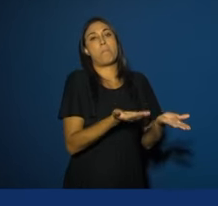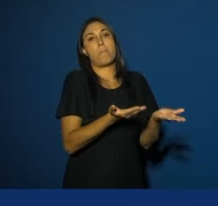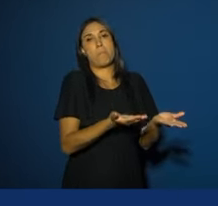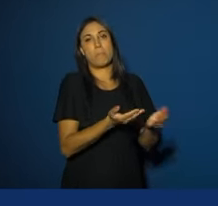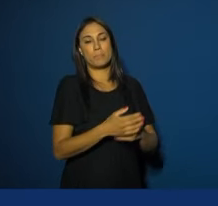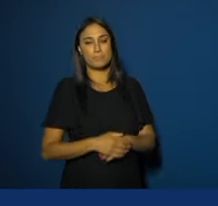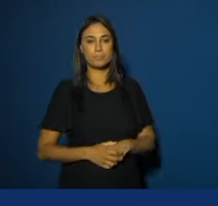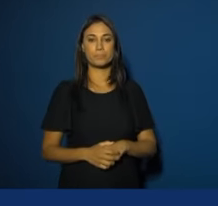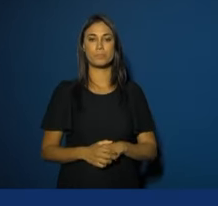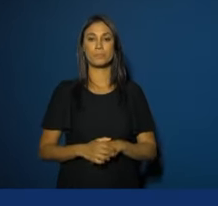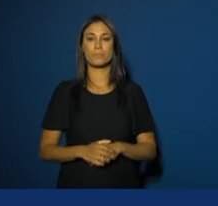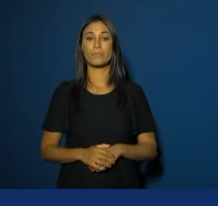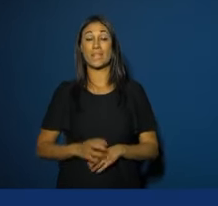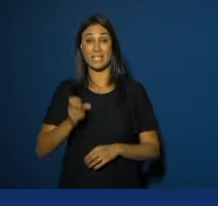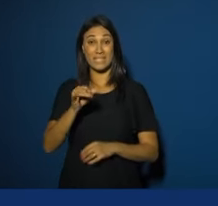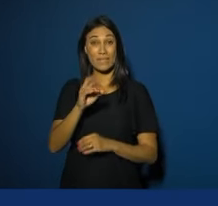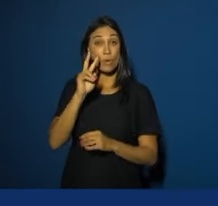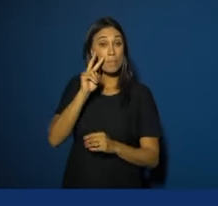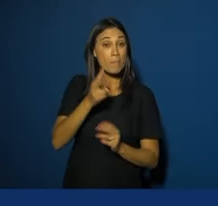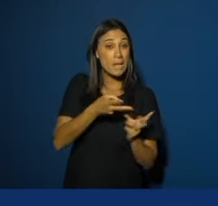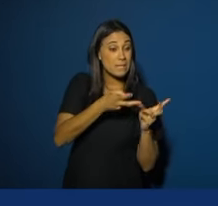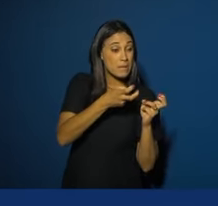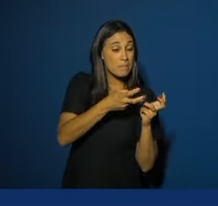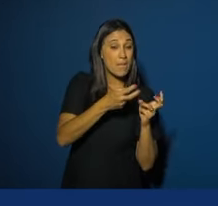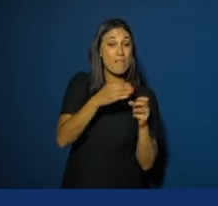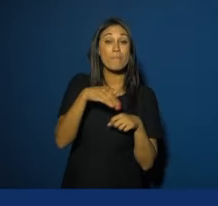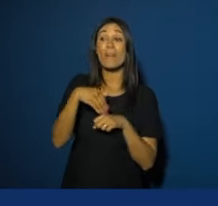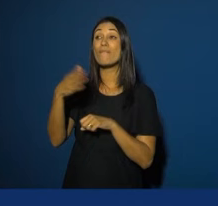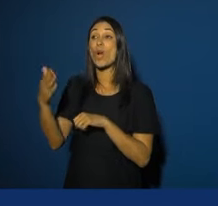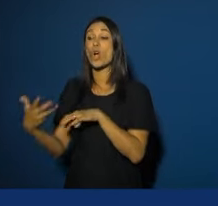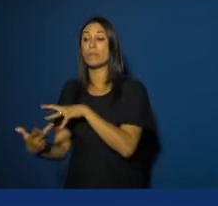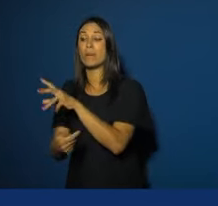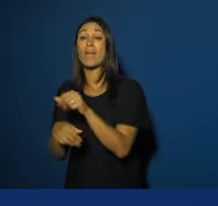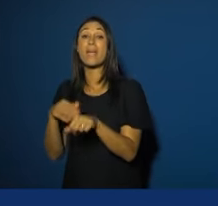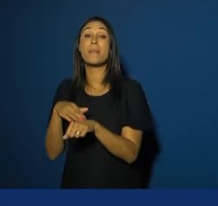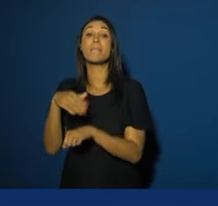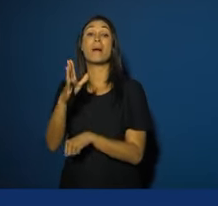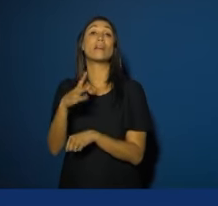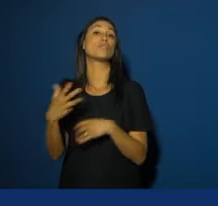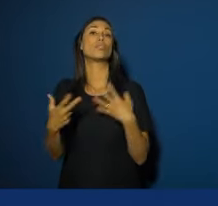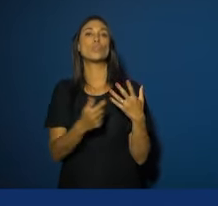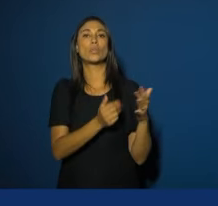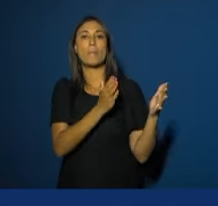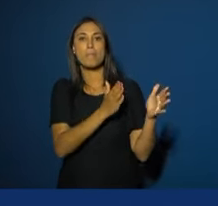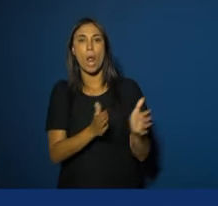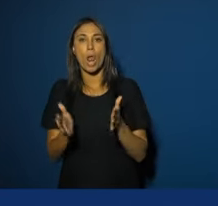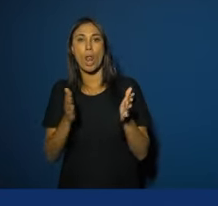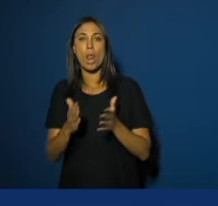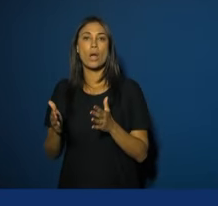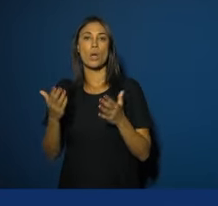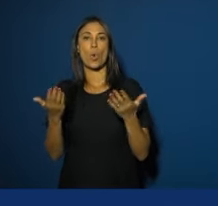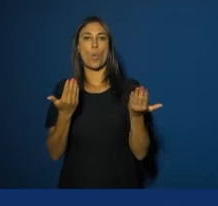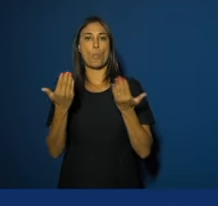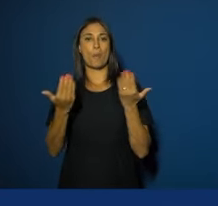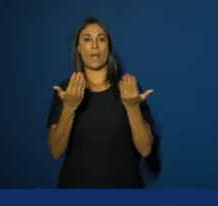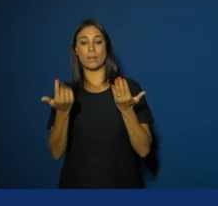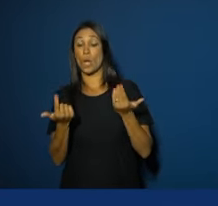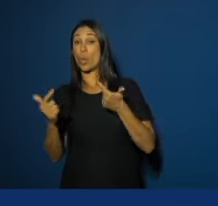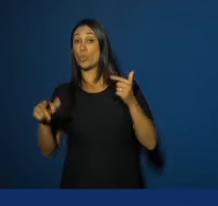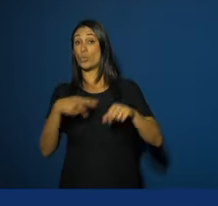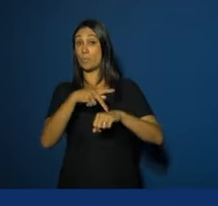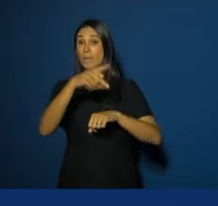milhões toneladas se for olhar isso internacionalmente isso é mais do que a produção de quase todos os outros países do mundo né